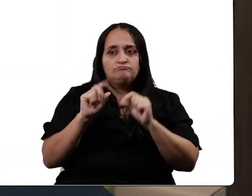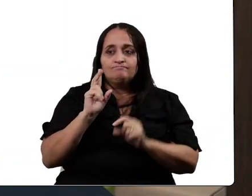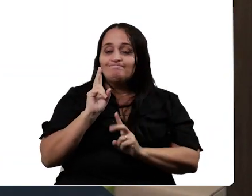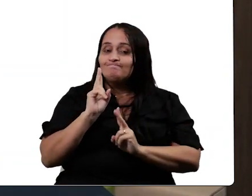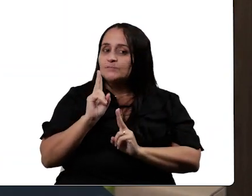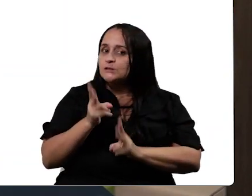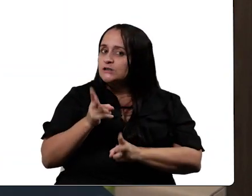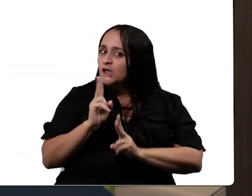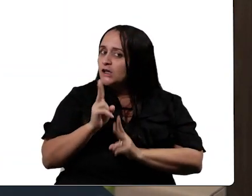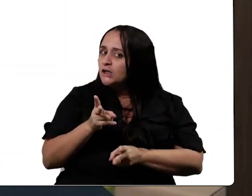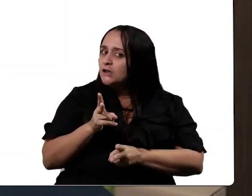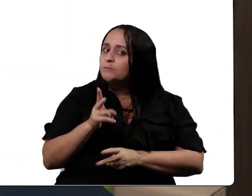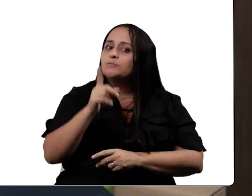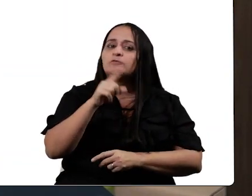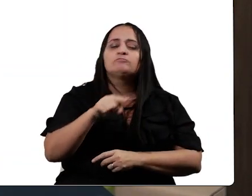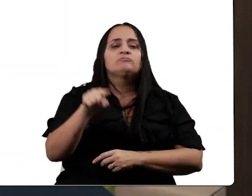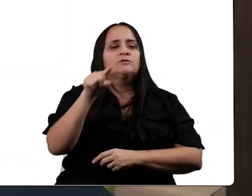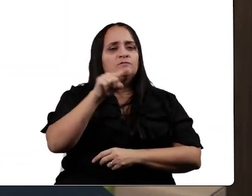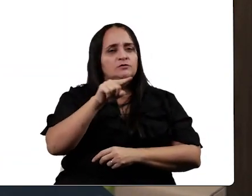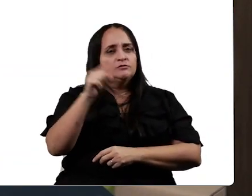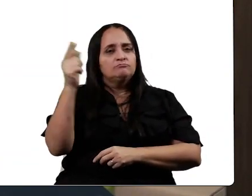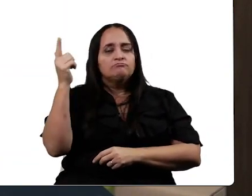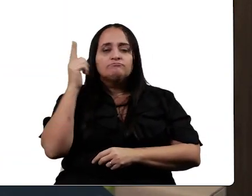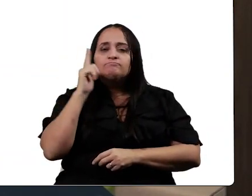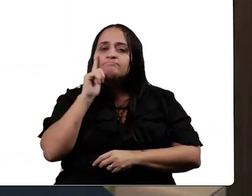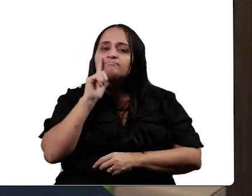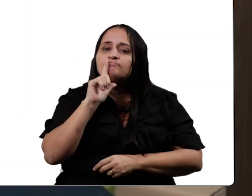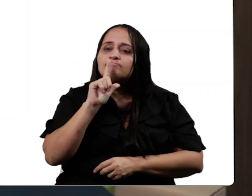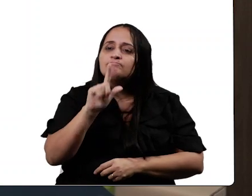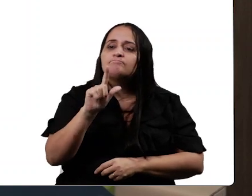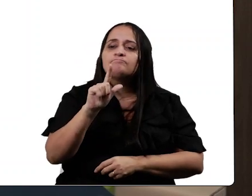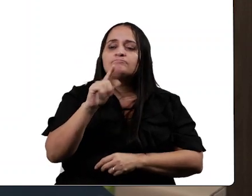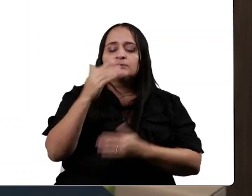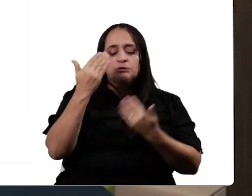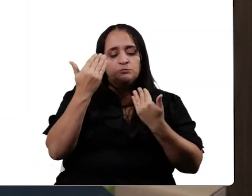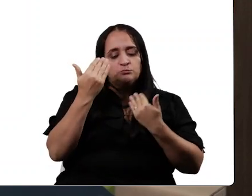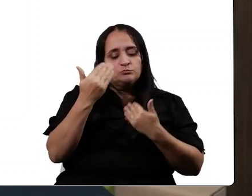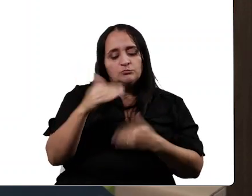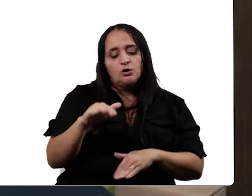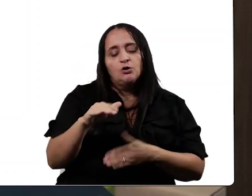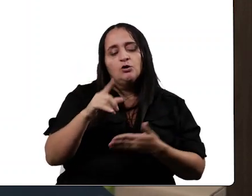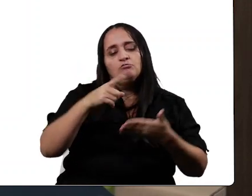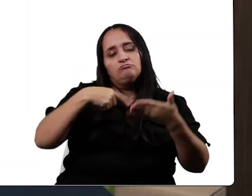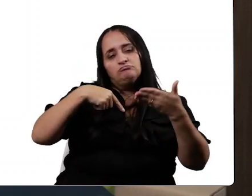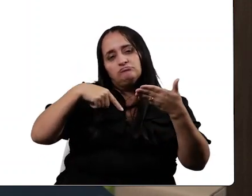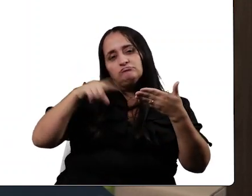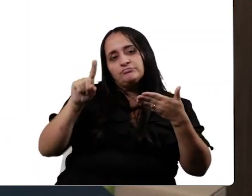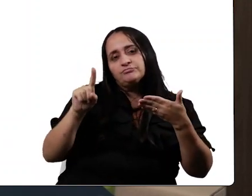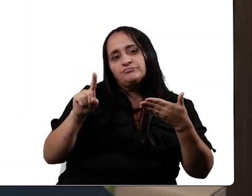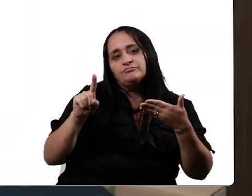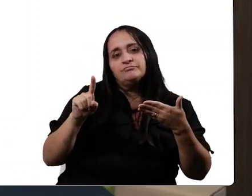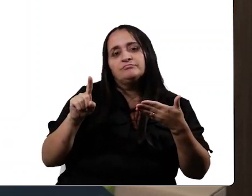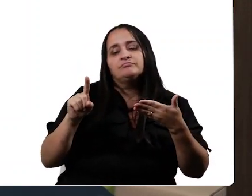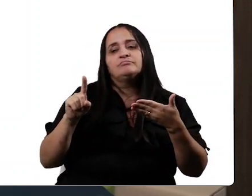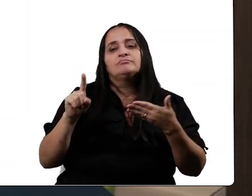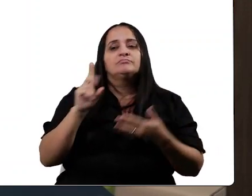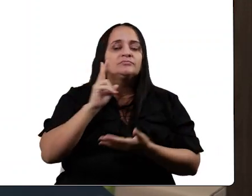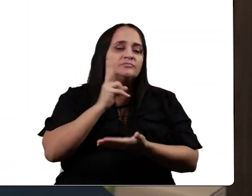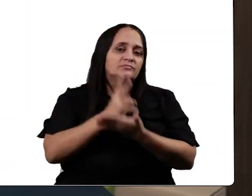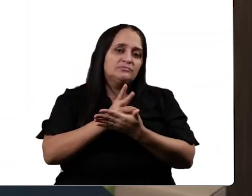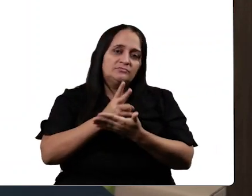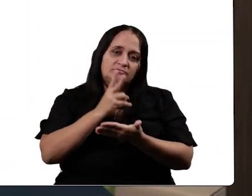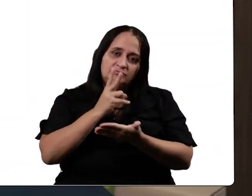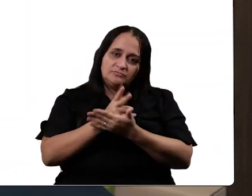cada vez mais fazer vocês acertarem nas provas, nas avaliações. Então, calibrando aí a